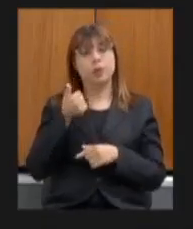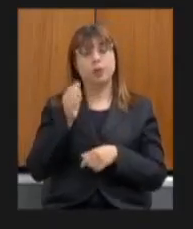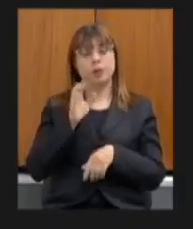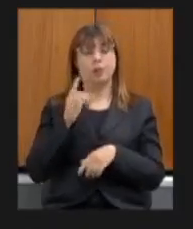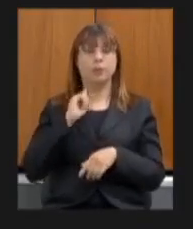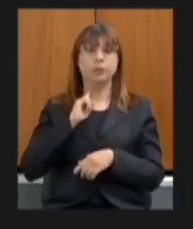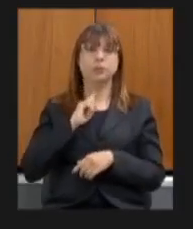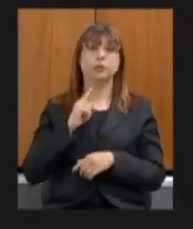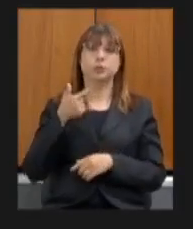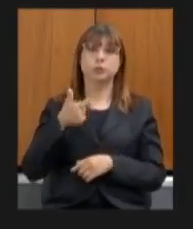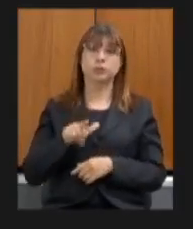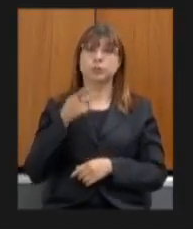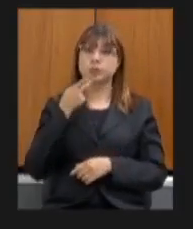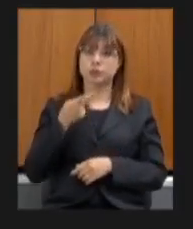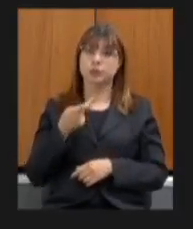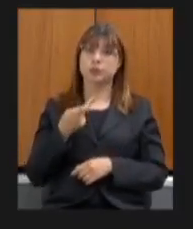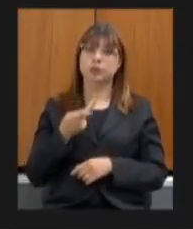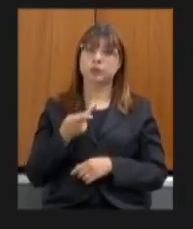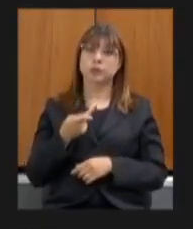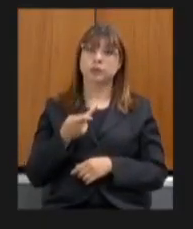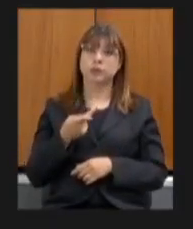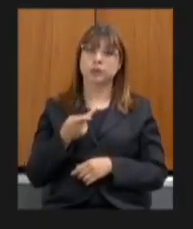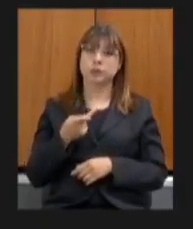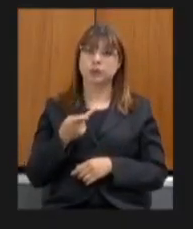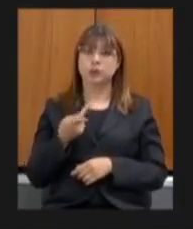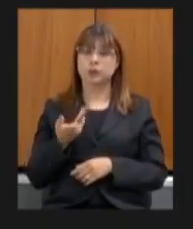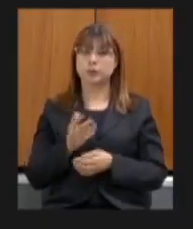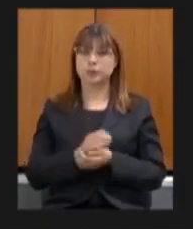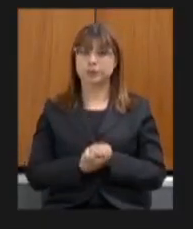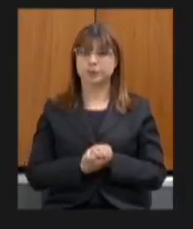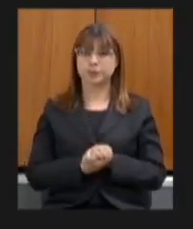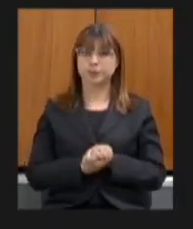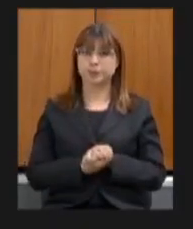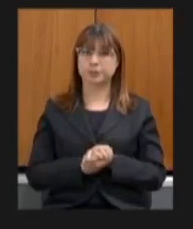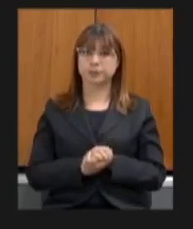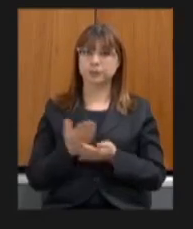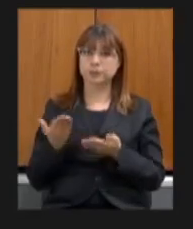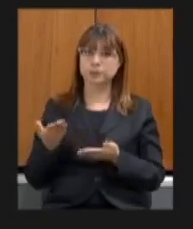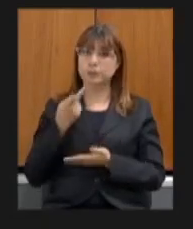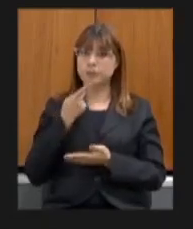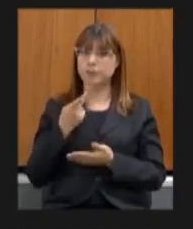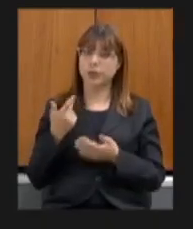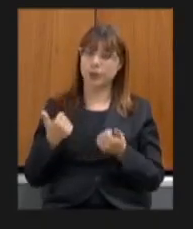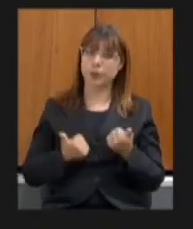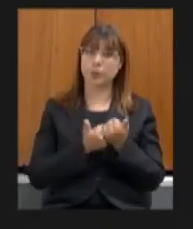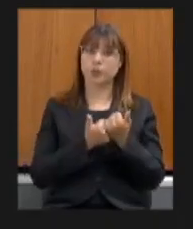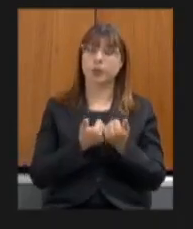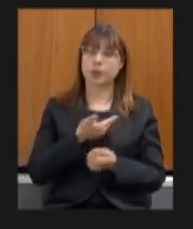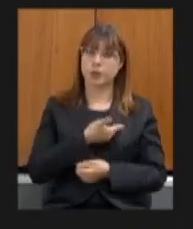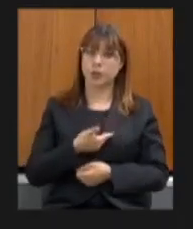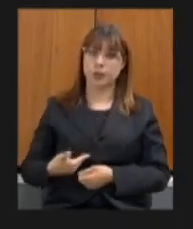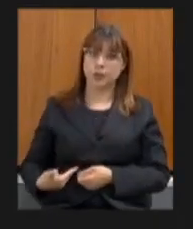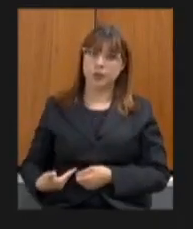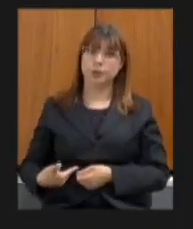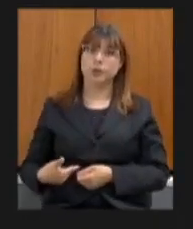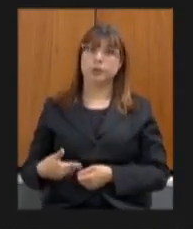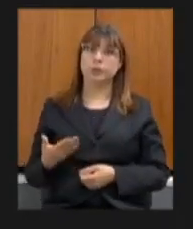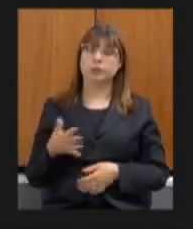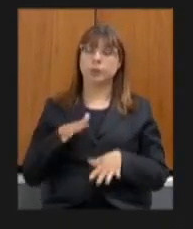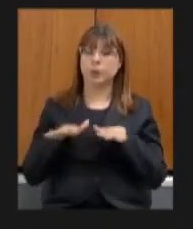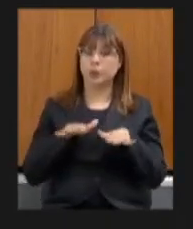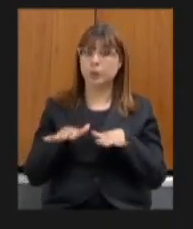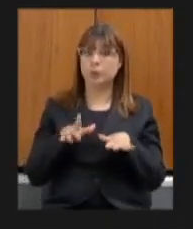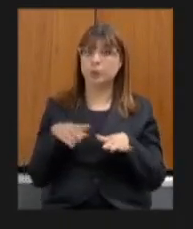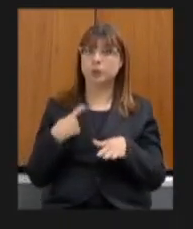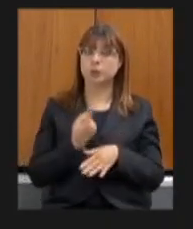registrar, se ainda for possível em algum momento Vossa Excelência posicionar, um pedido de apoio do governo ao importante movimento